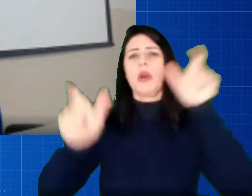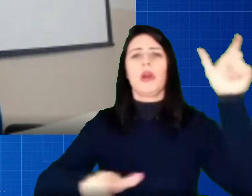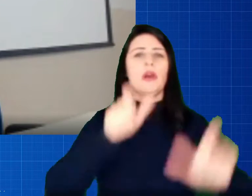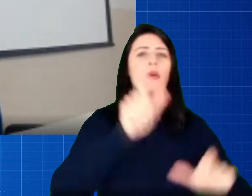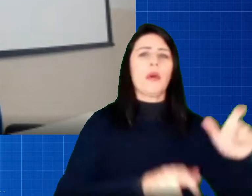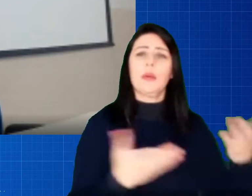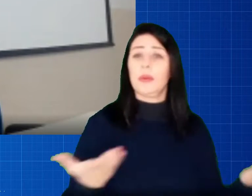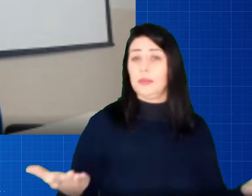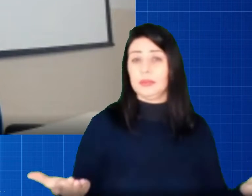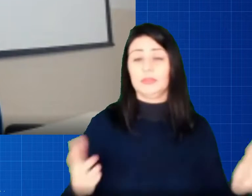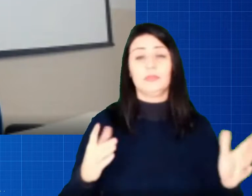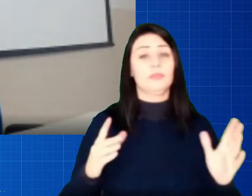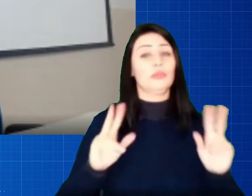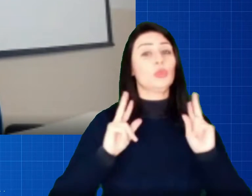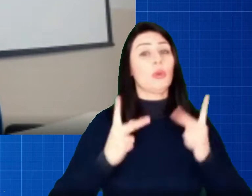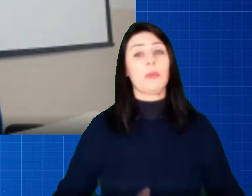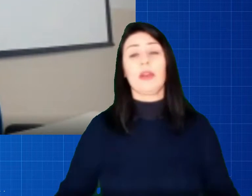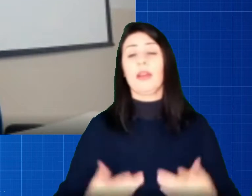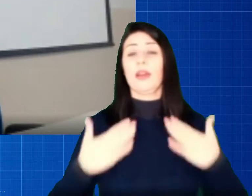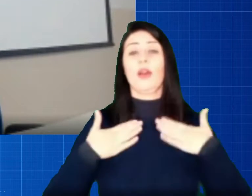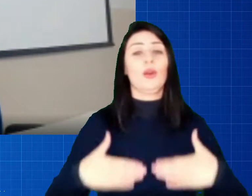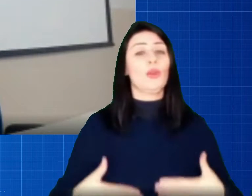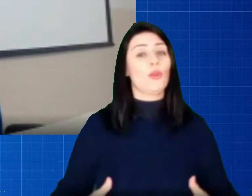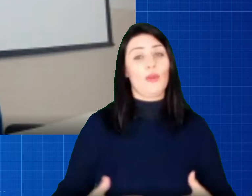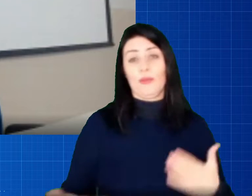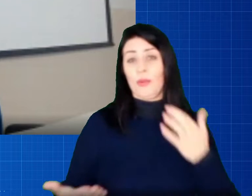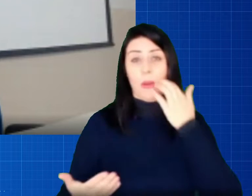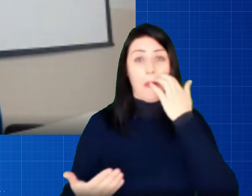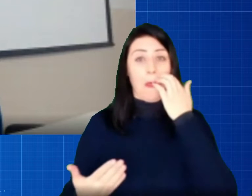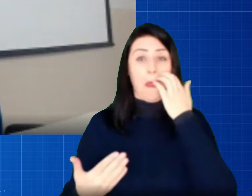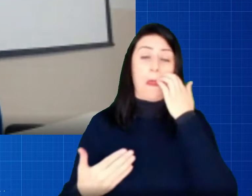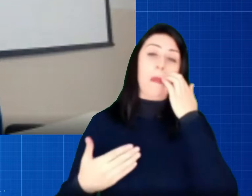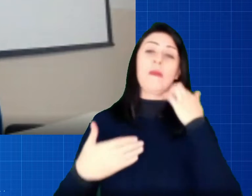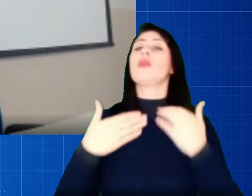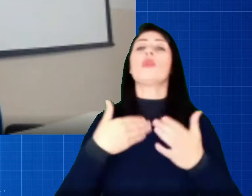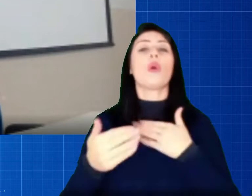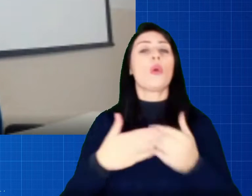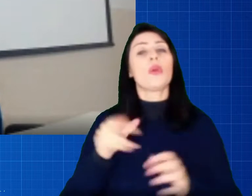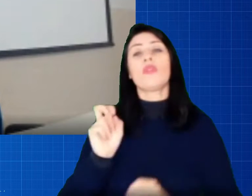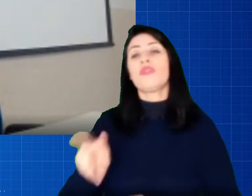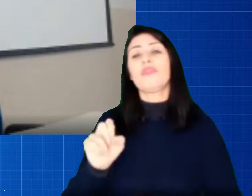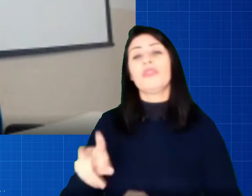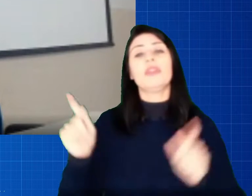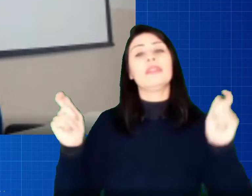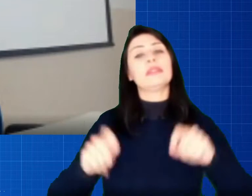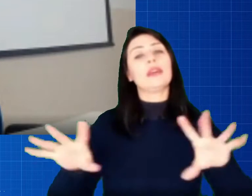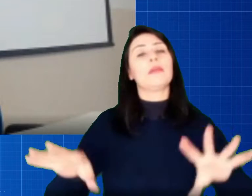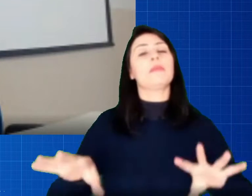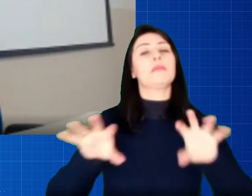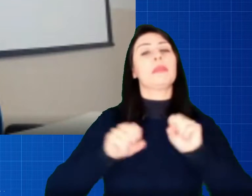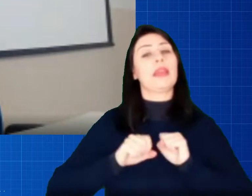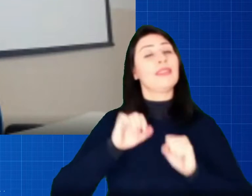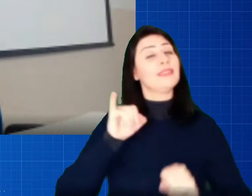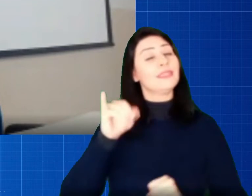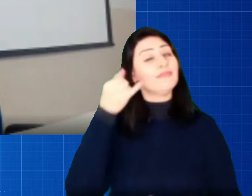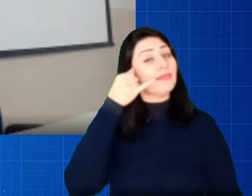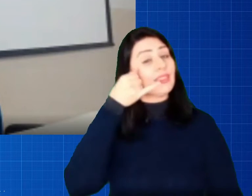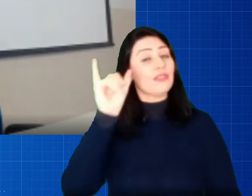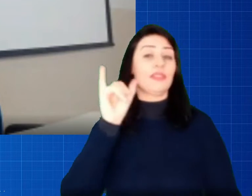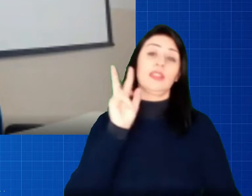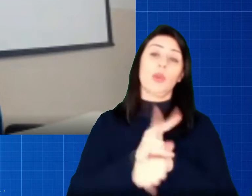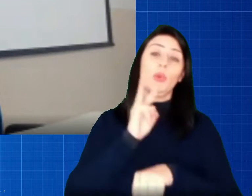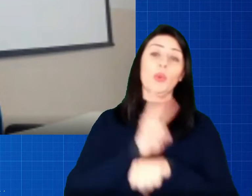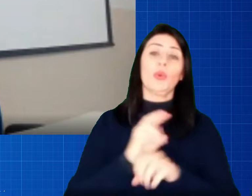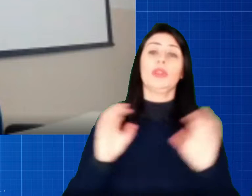lugar para viver que ele procura é o nosso corpo. Quem vai dar entrada para esse micro-organismo entrar somos nós, se não nos